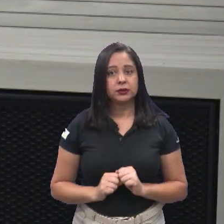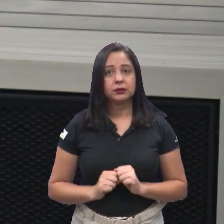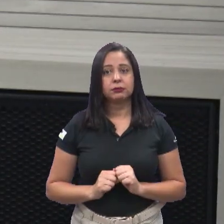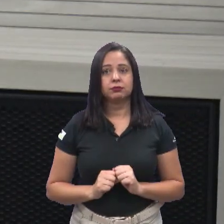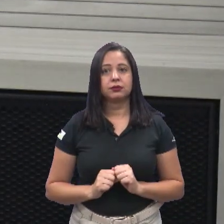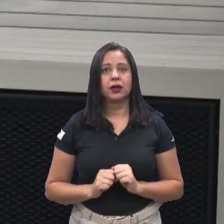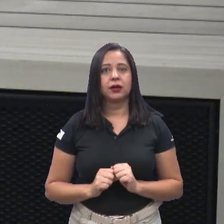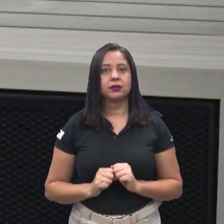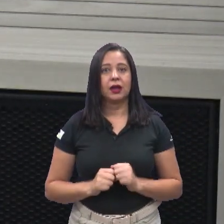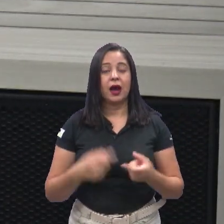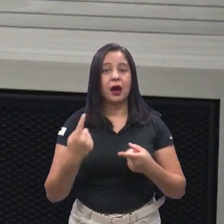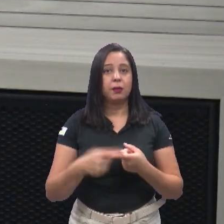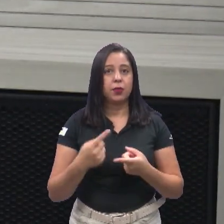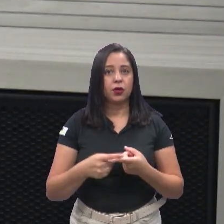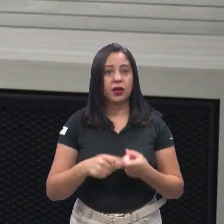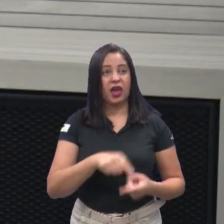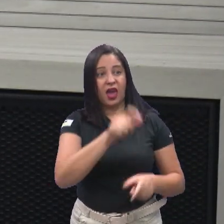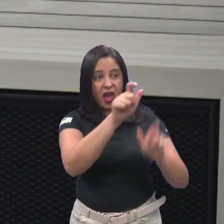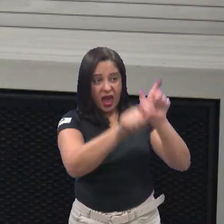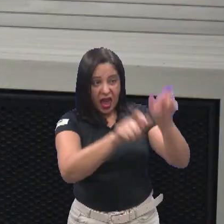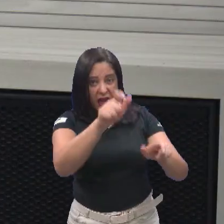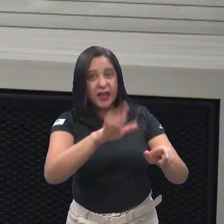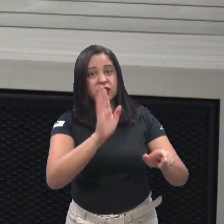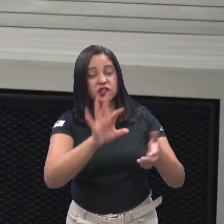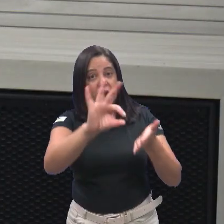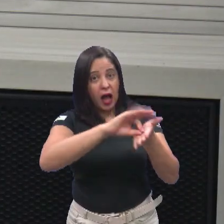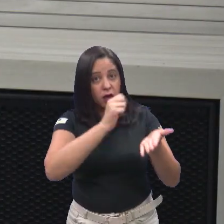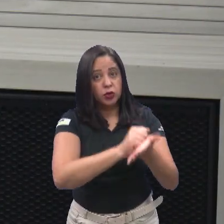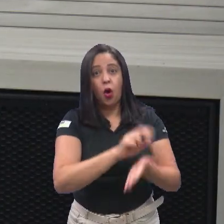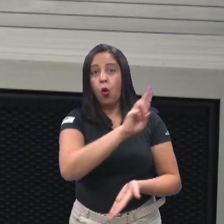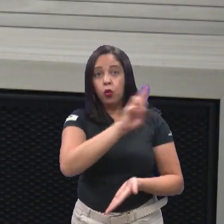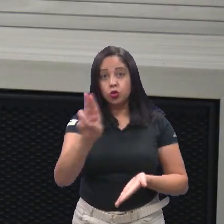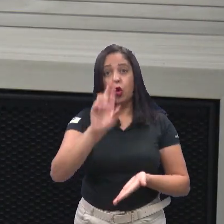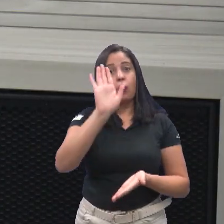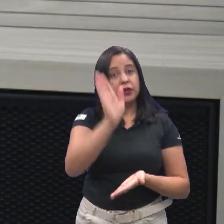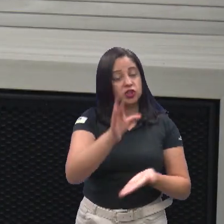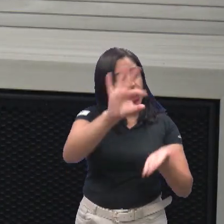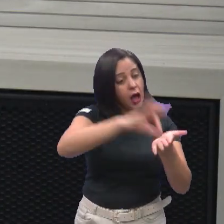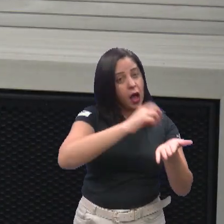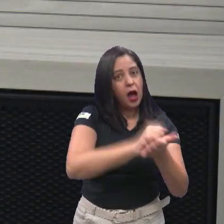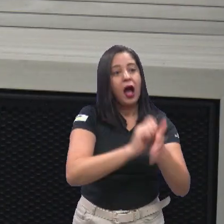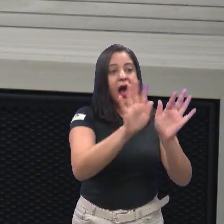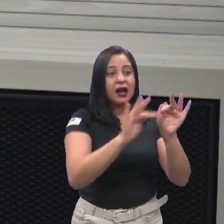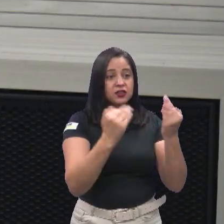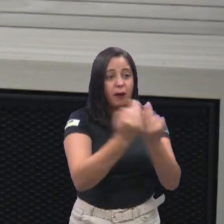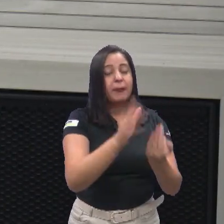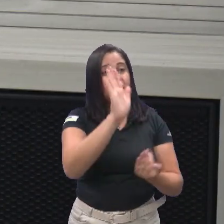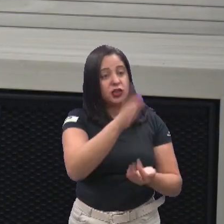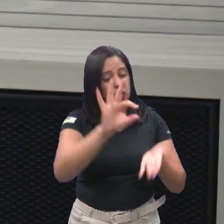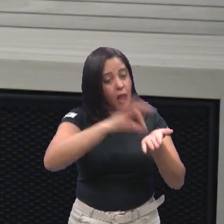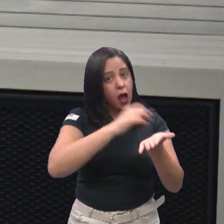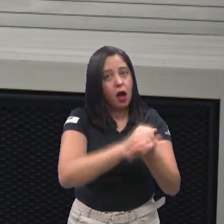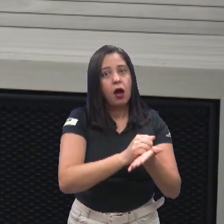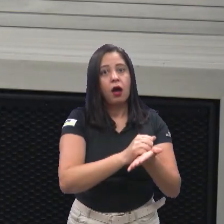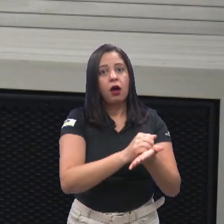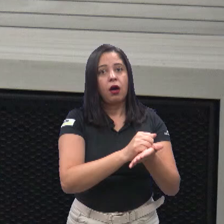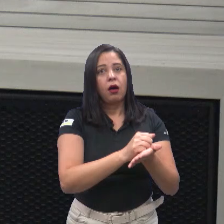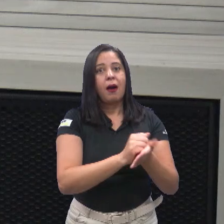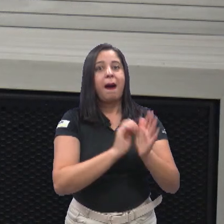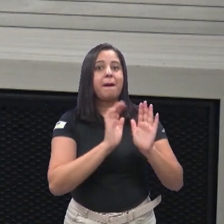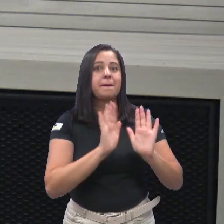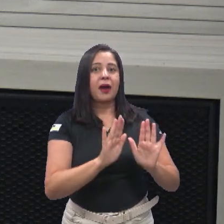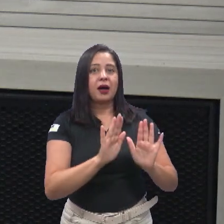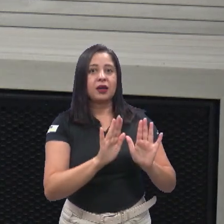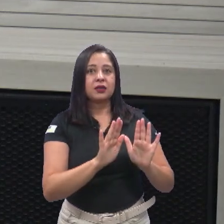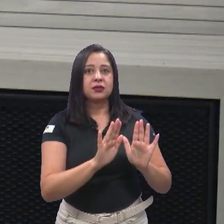povo, porque eles já têm cadastro lá, o nome deles já está escrito lá, a família já está registrada lá, só porque eles andaram de ônibus